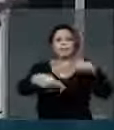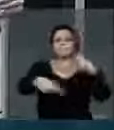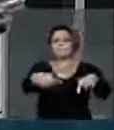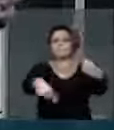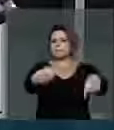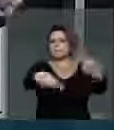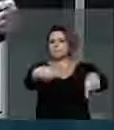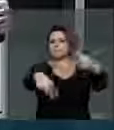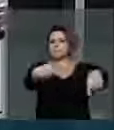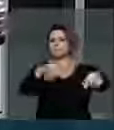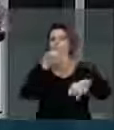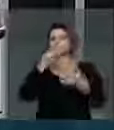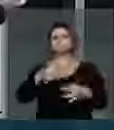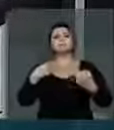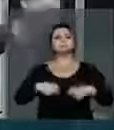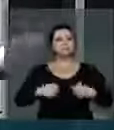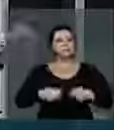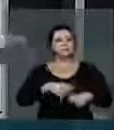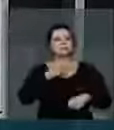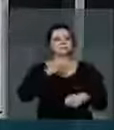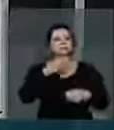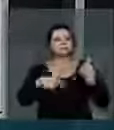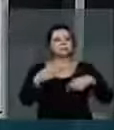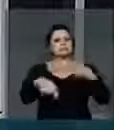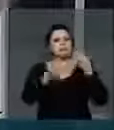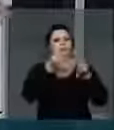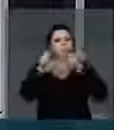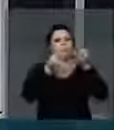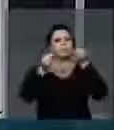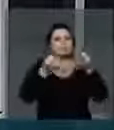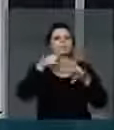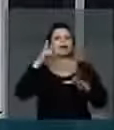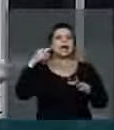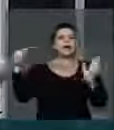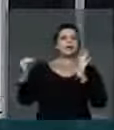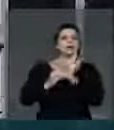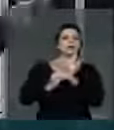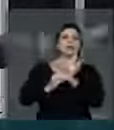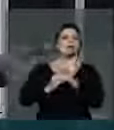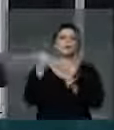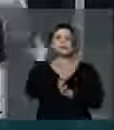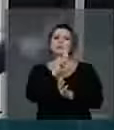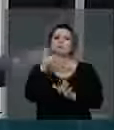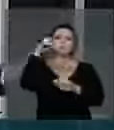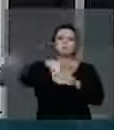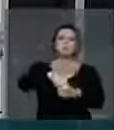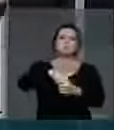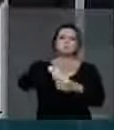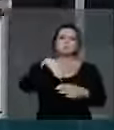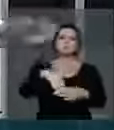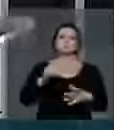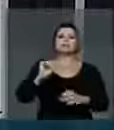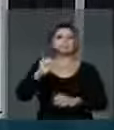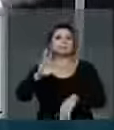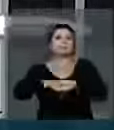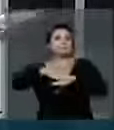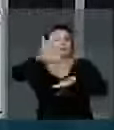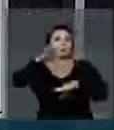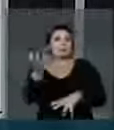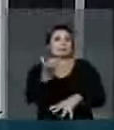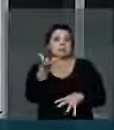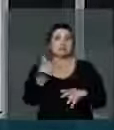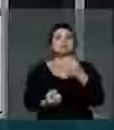ser muito debatida até chegar à votação. E se a maioria assim quiser, então que seja